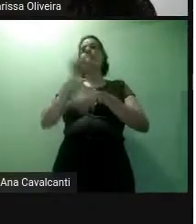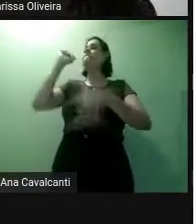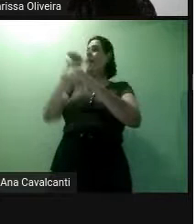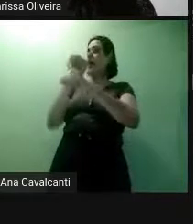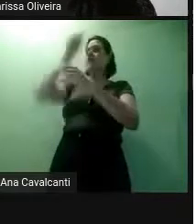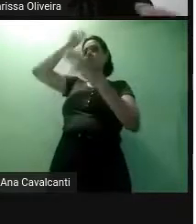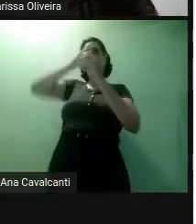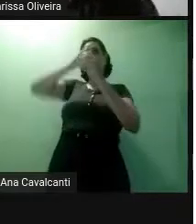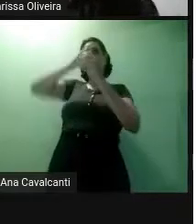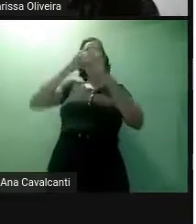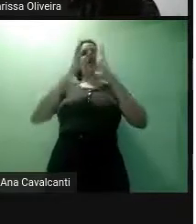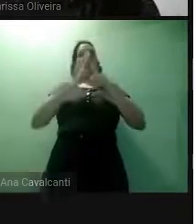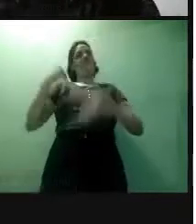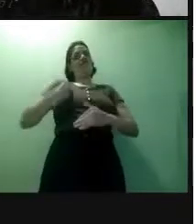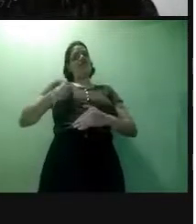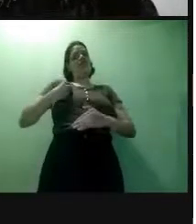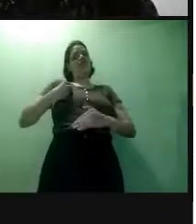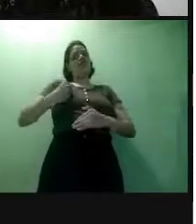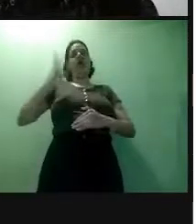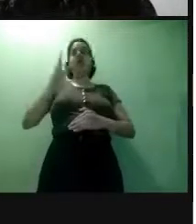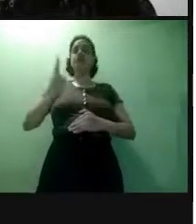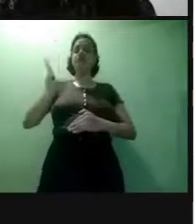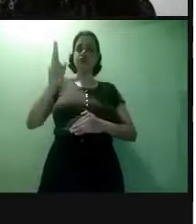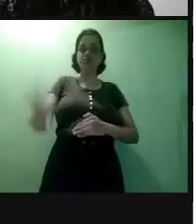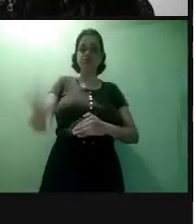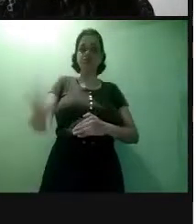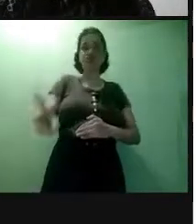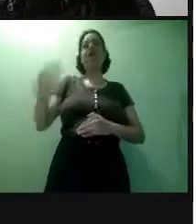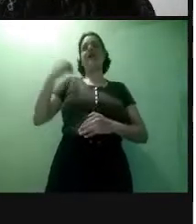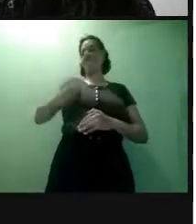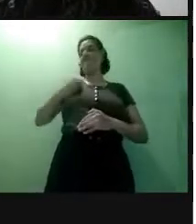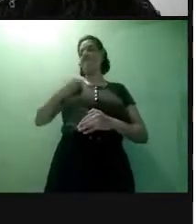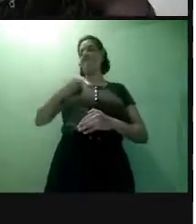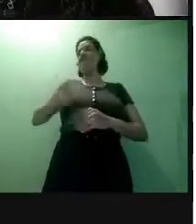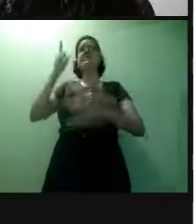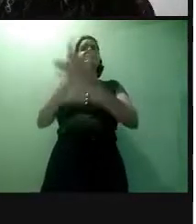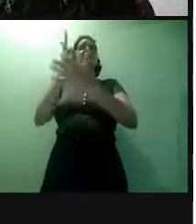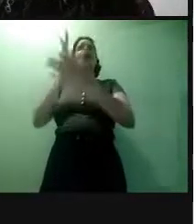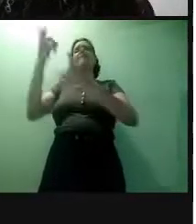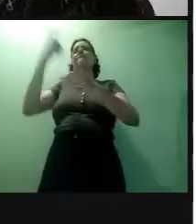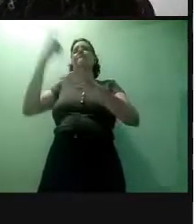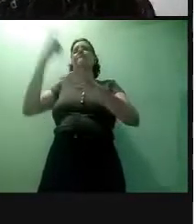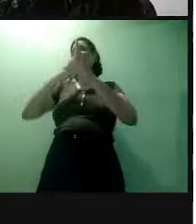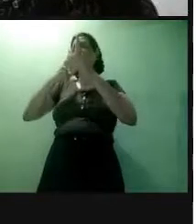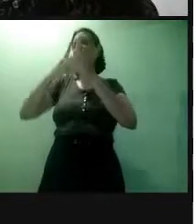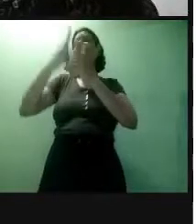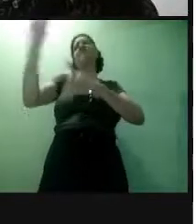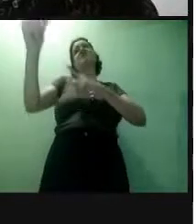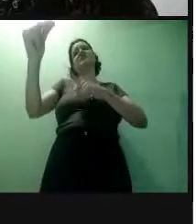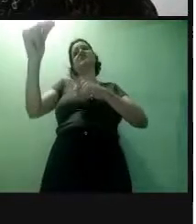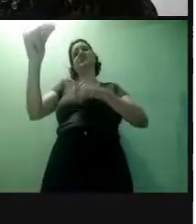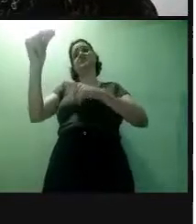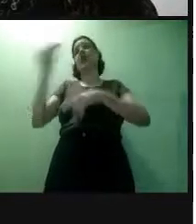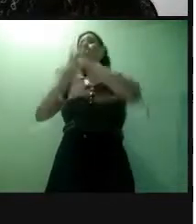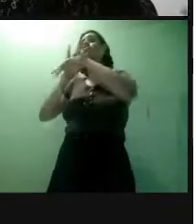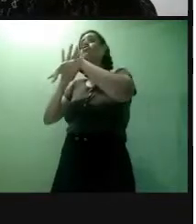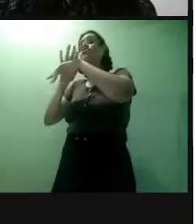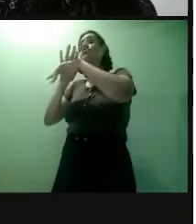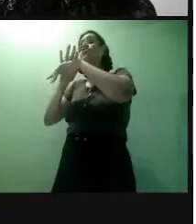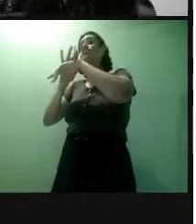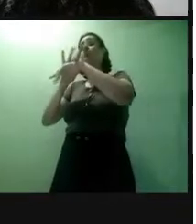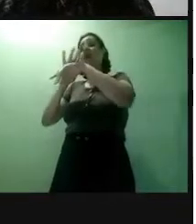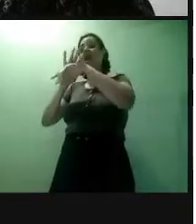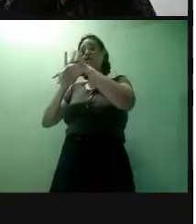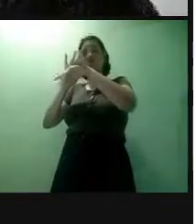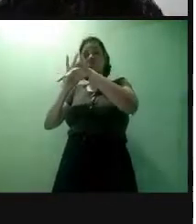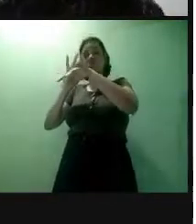precisa continuar. A vida, ela sempre vai vencer as intempéries, os momentos ruins. Então, essa doença, ela não vai ser